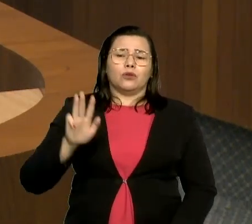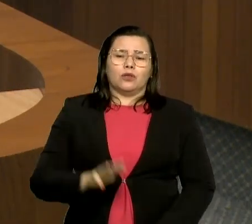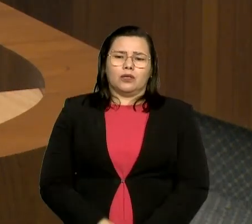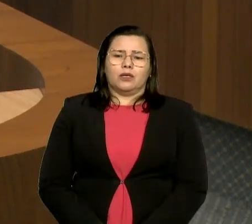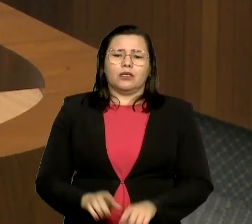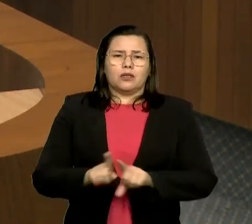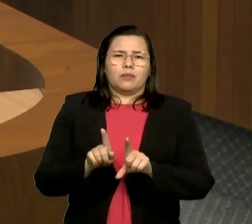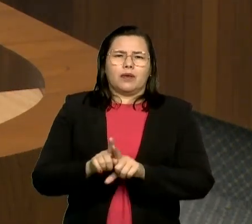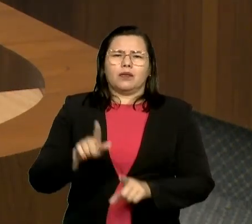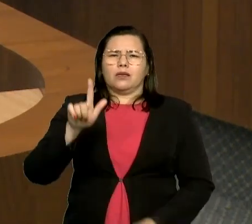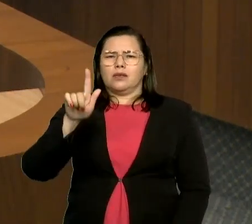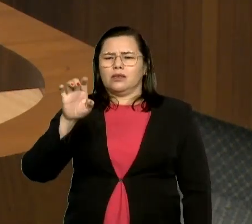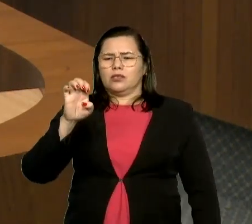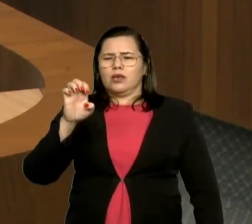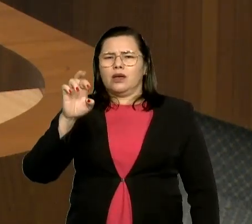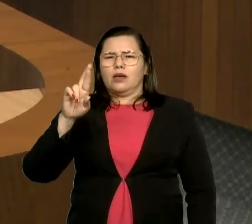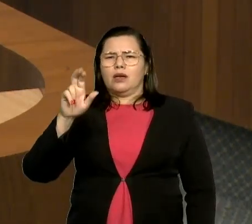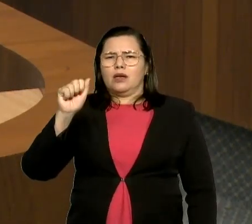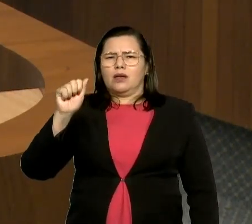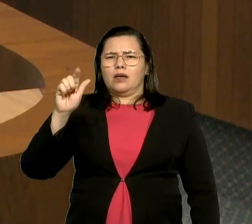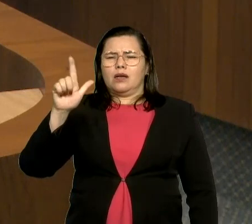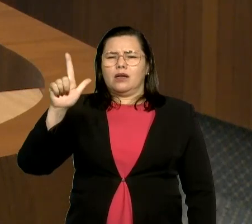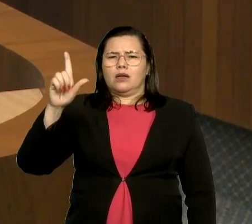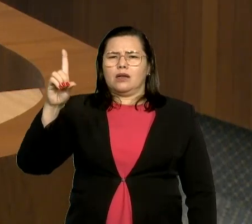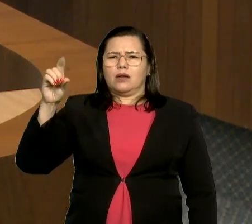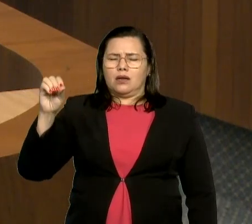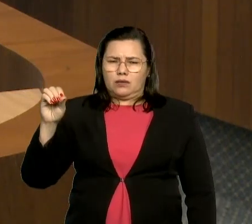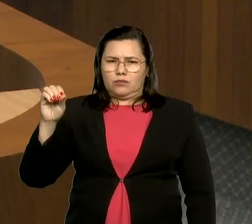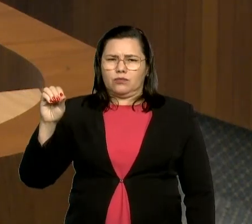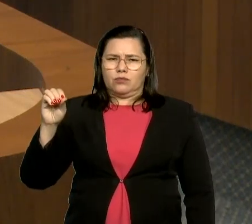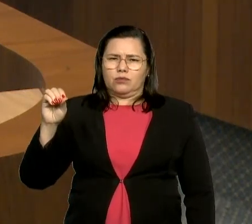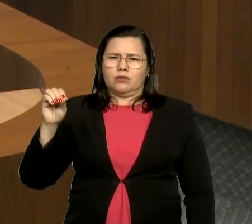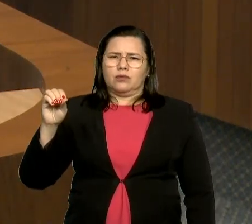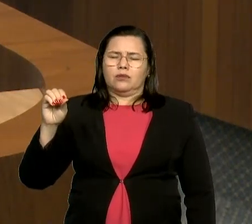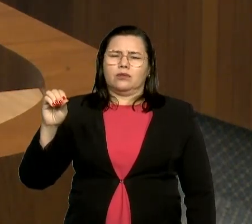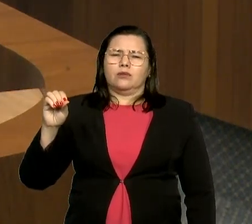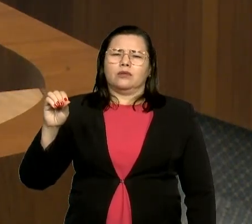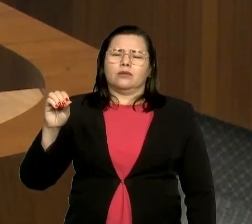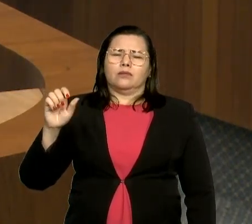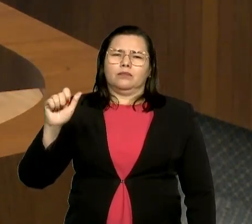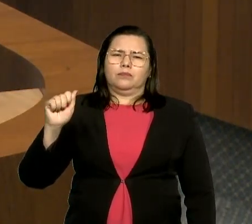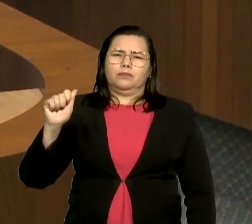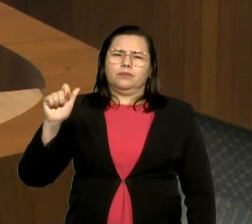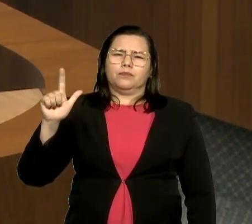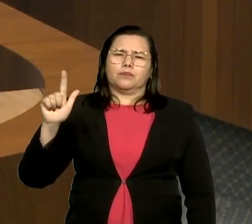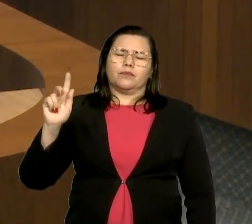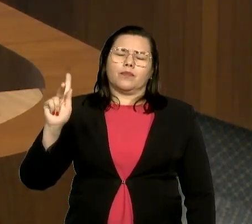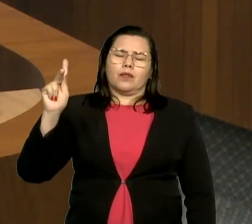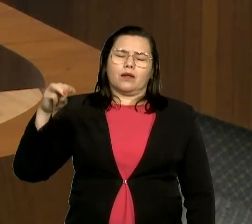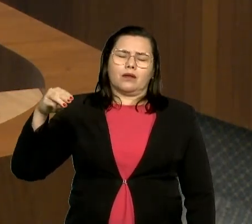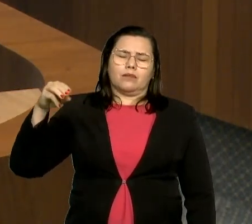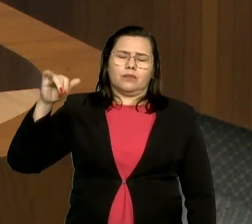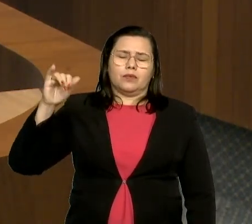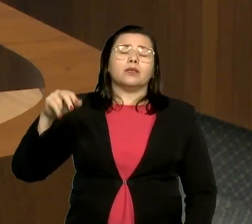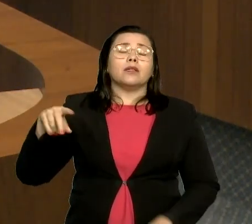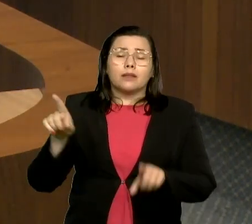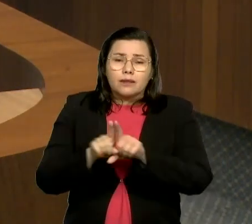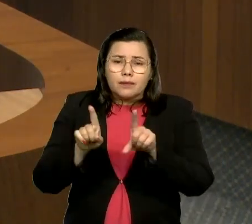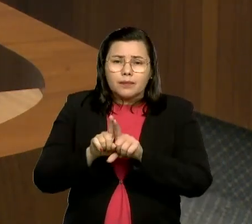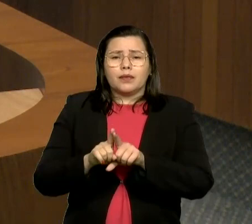Alckmin. Eu votei a favor, por quê? Porque sou educado. Vice-presidente do Brasil. Não é uma pessoa